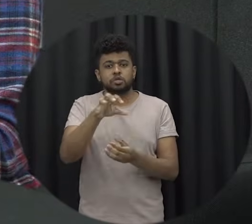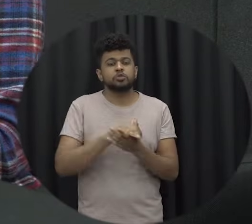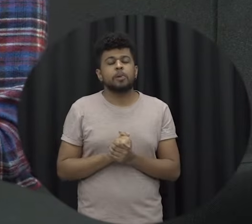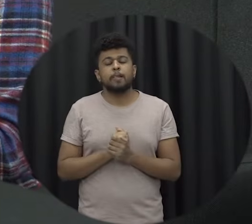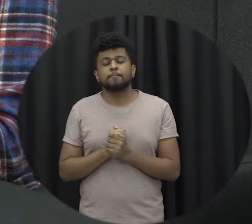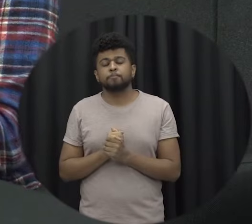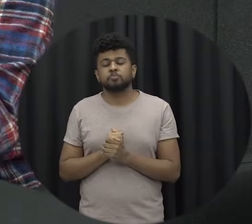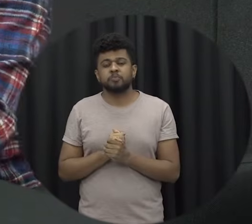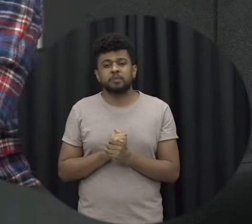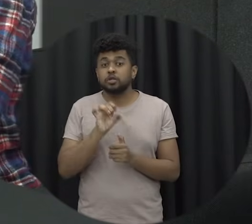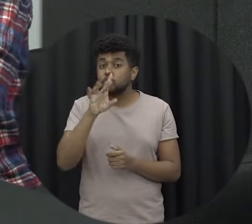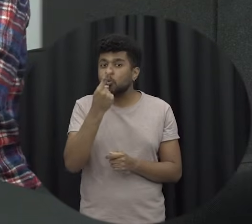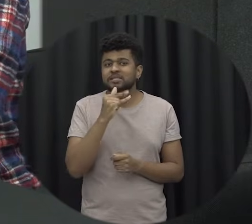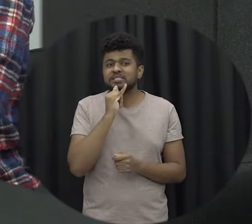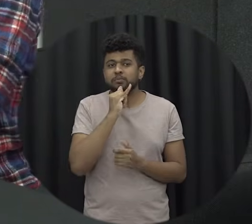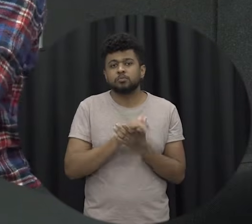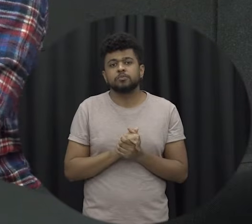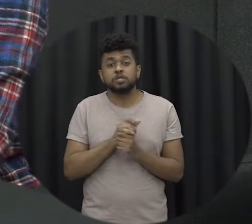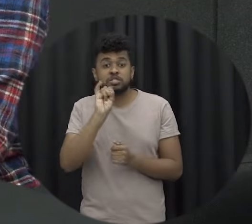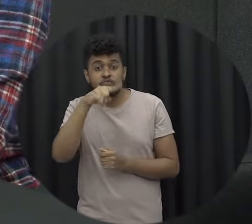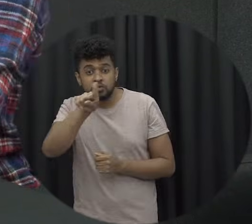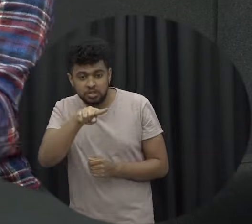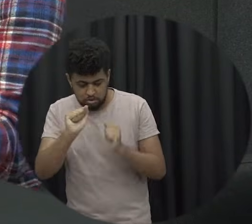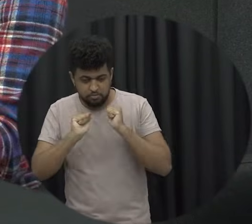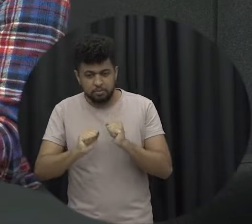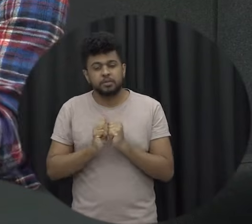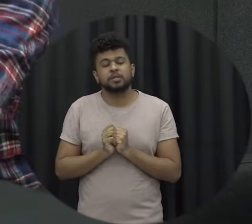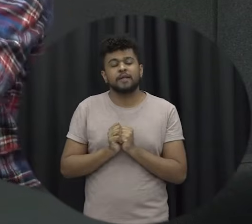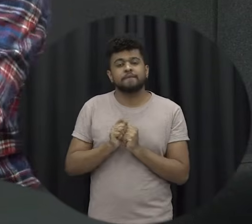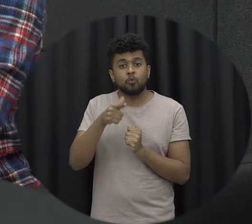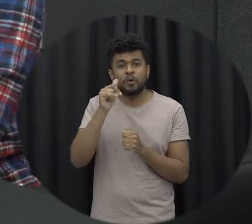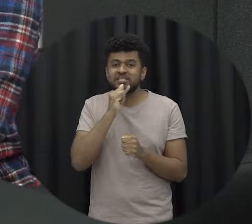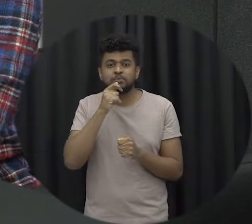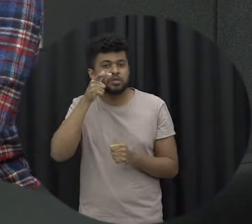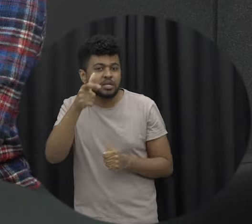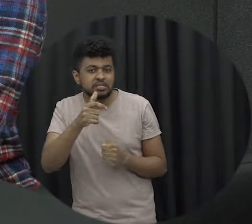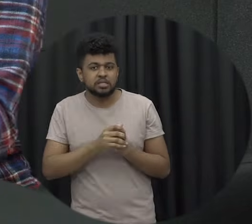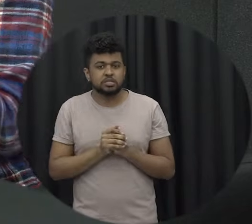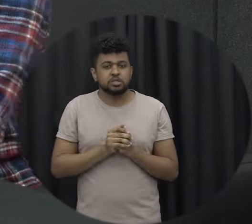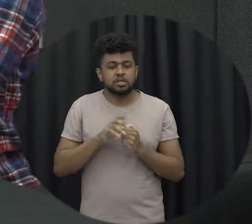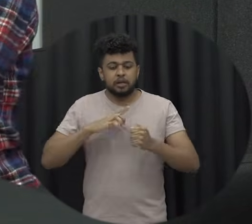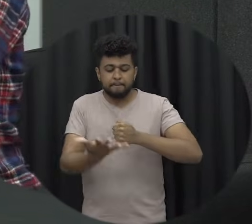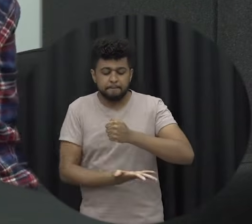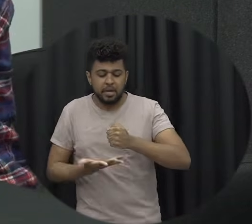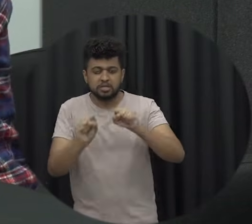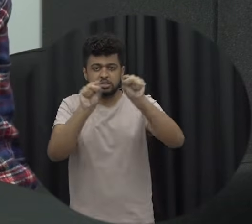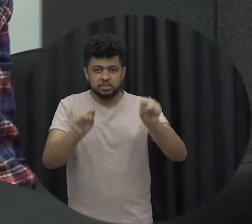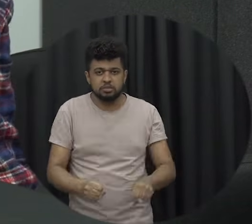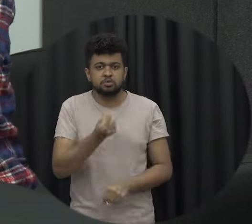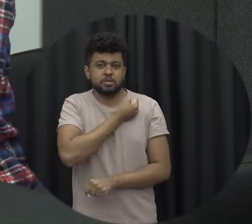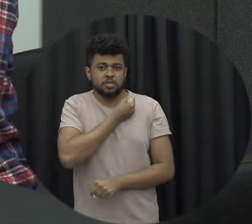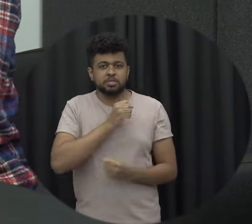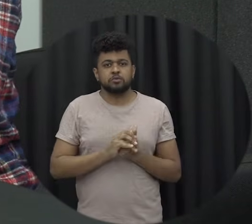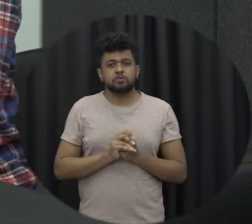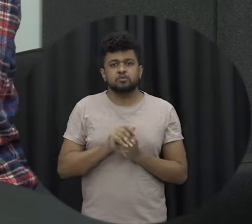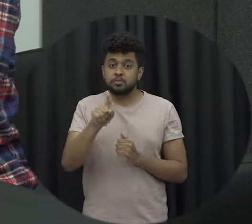vocês me permitem. Claro. Um exemplo interessante é o das bases do sistema de numeração que você me perguntou, né, aquela hora. A gente